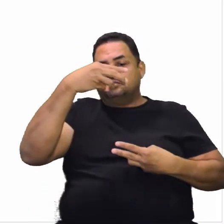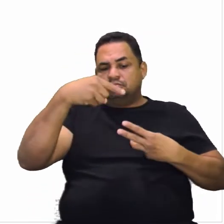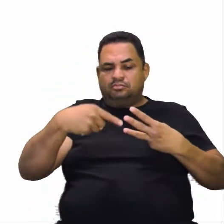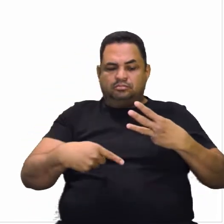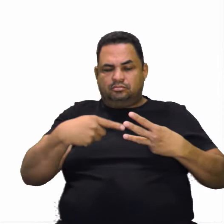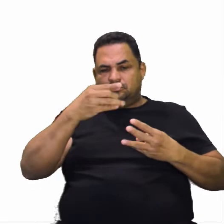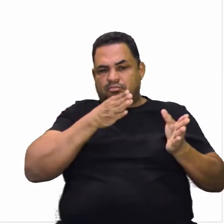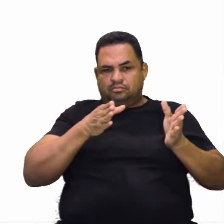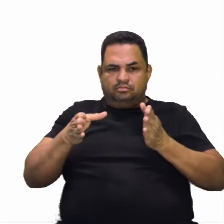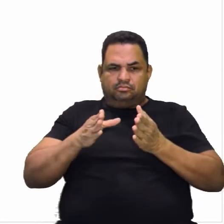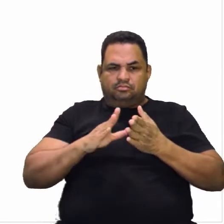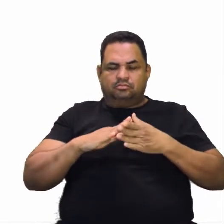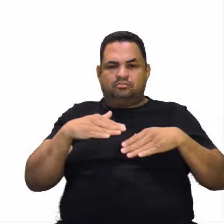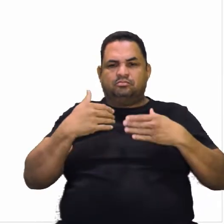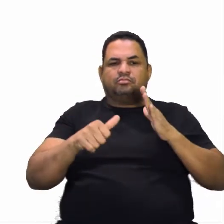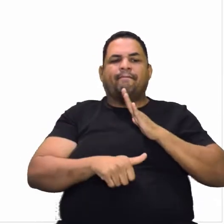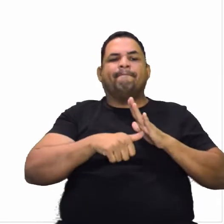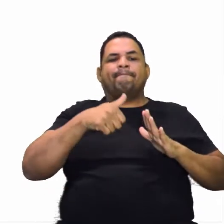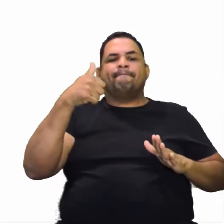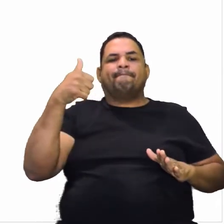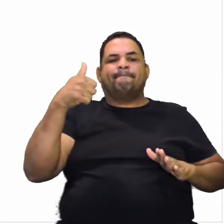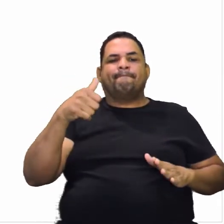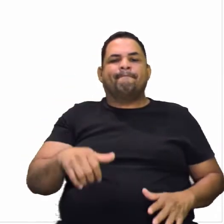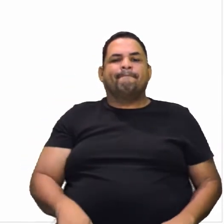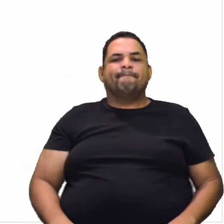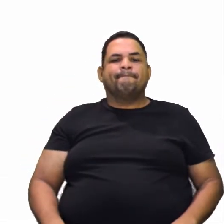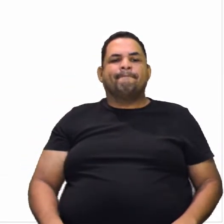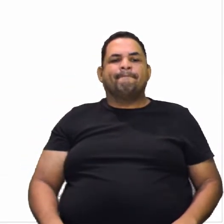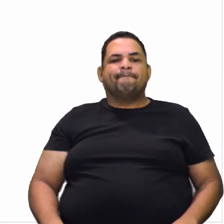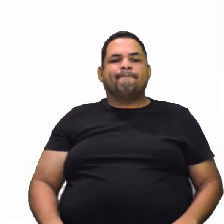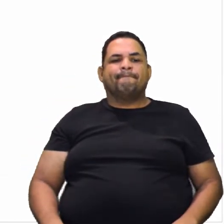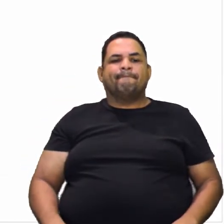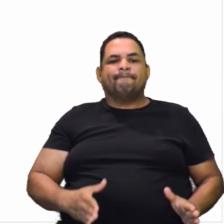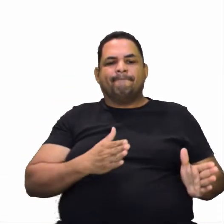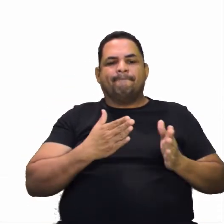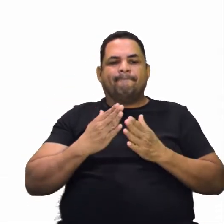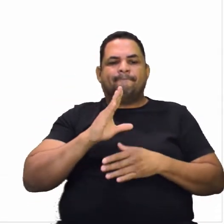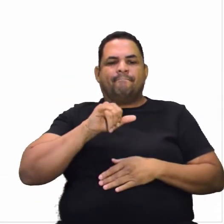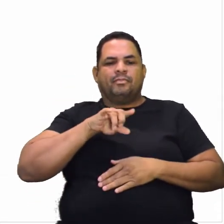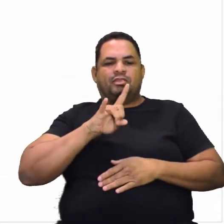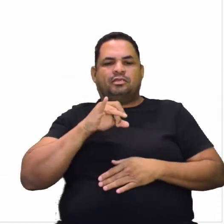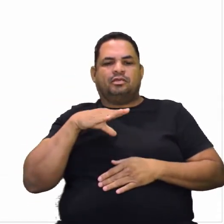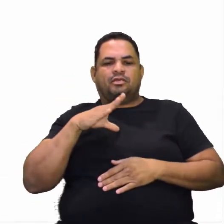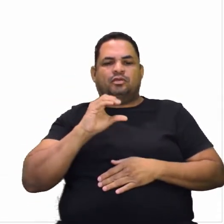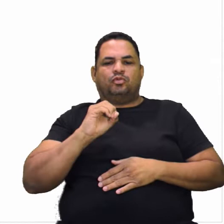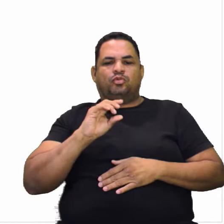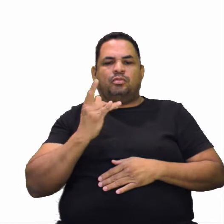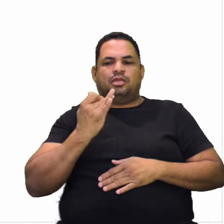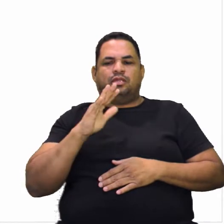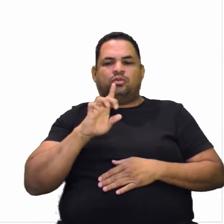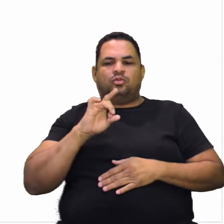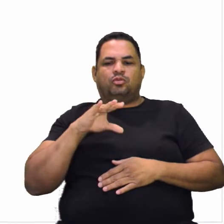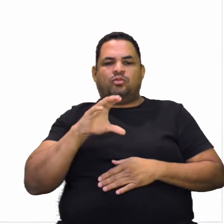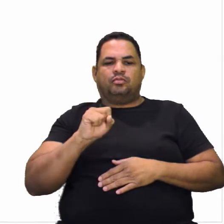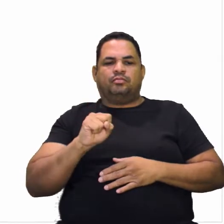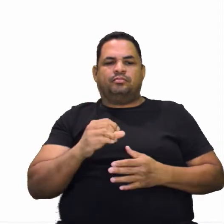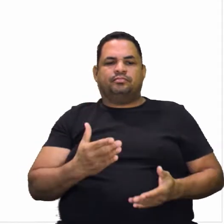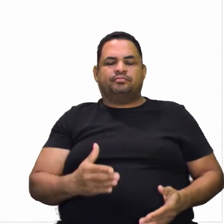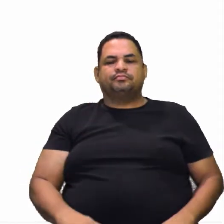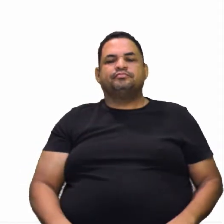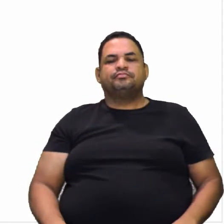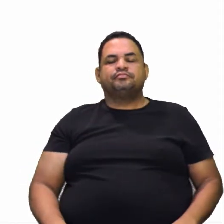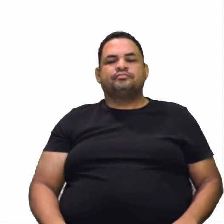Qual é o primeiro período grego? É o período micênico, ou homérico.